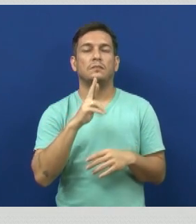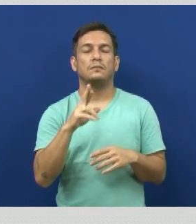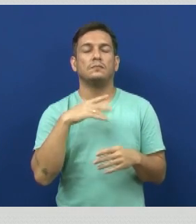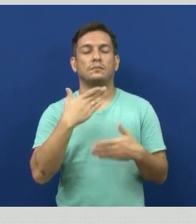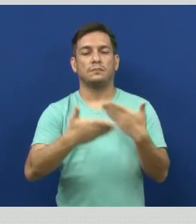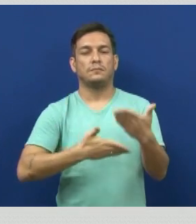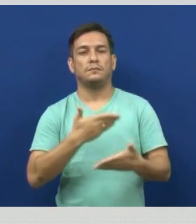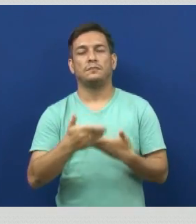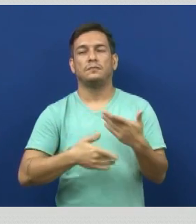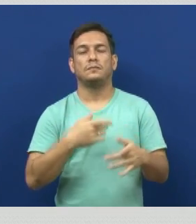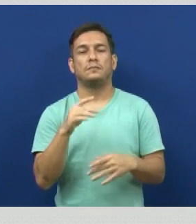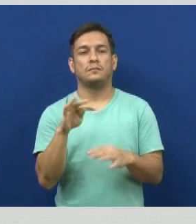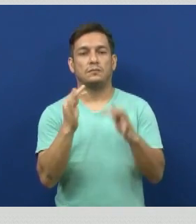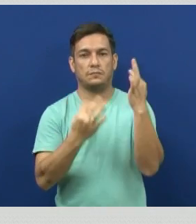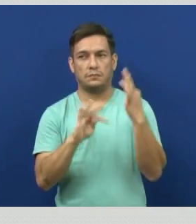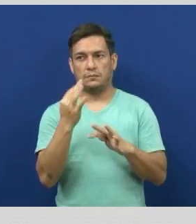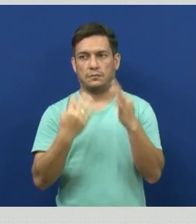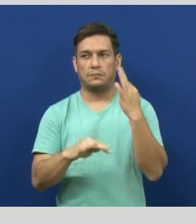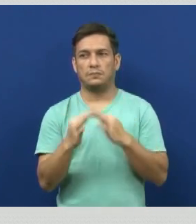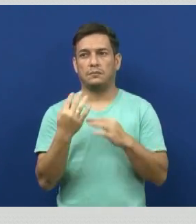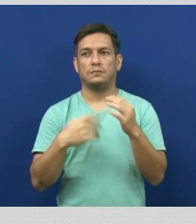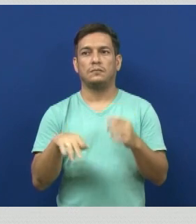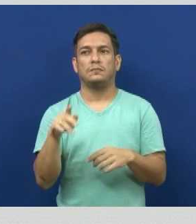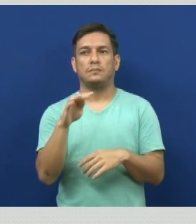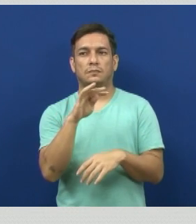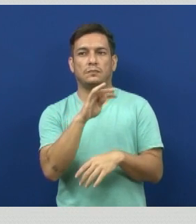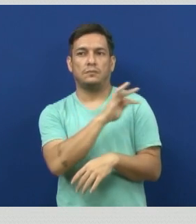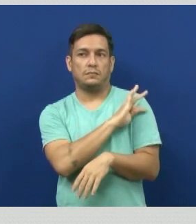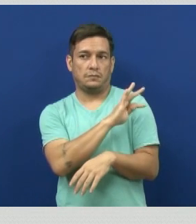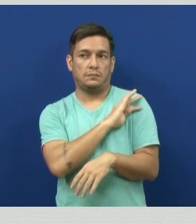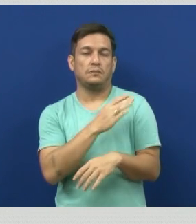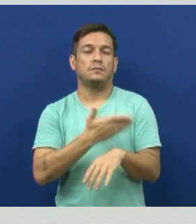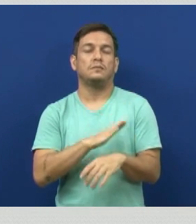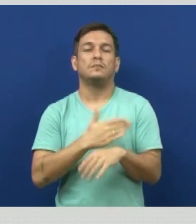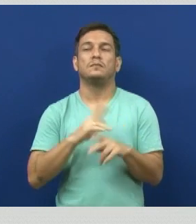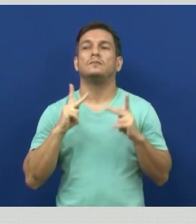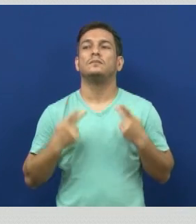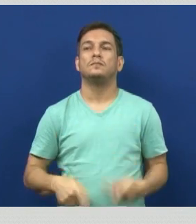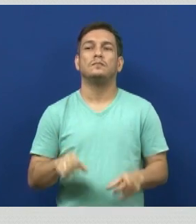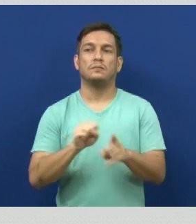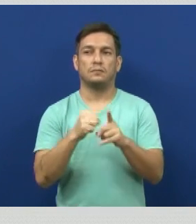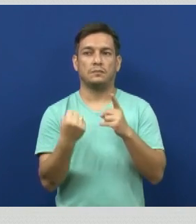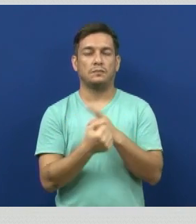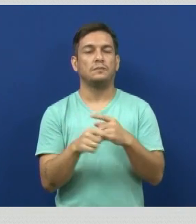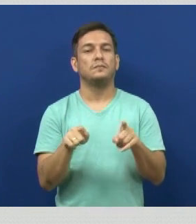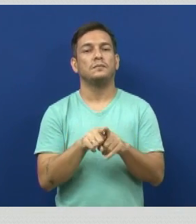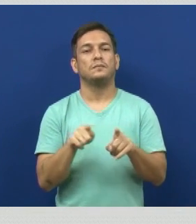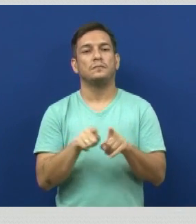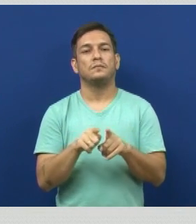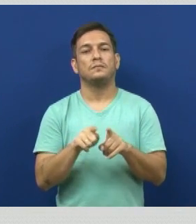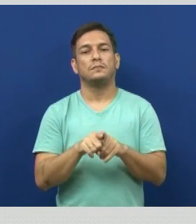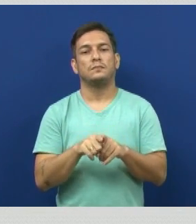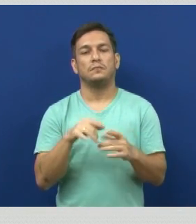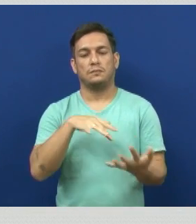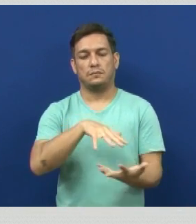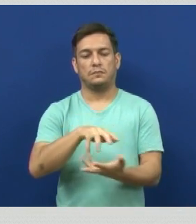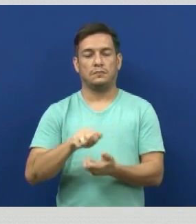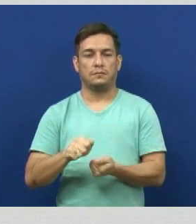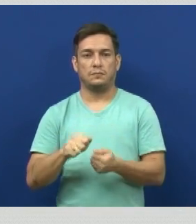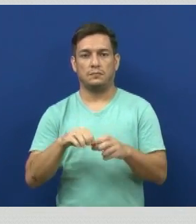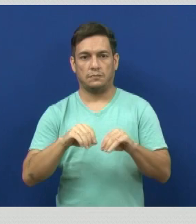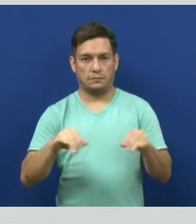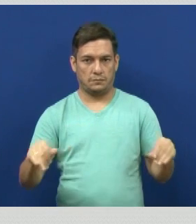mediada pelas técnicas entre as práticas humanas e suas sociedades com a superfície terrestre e